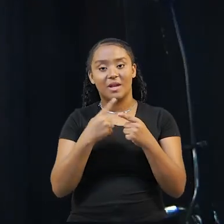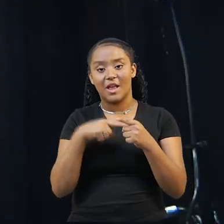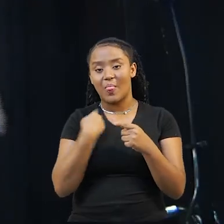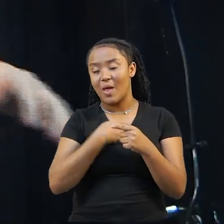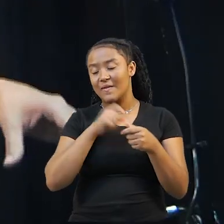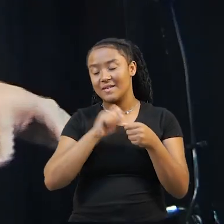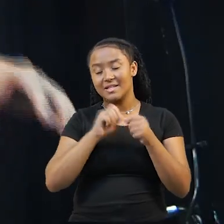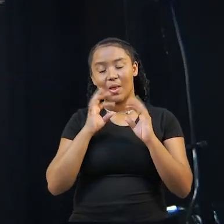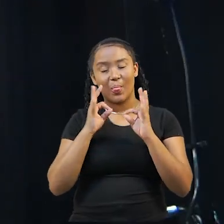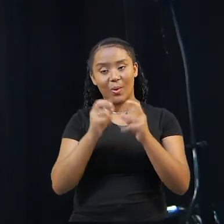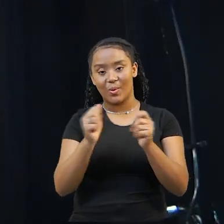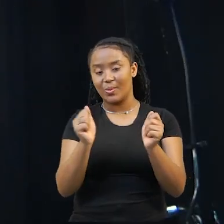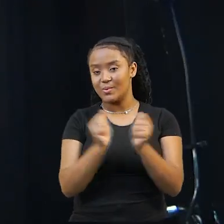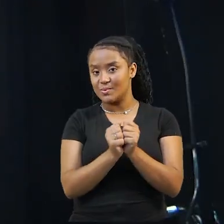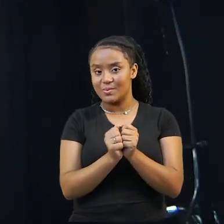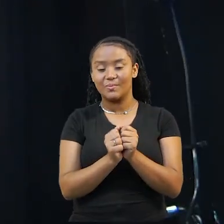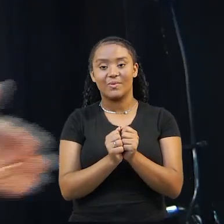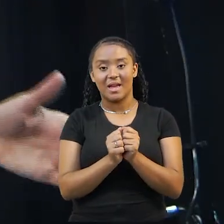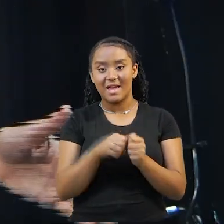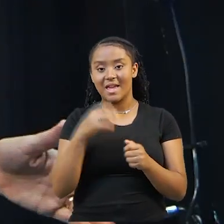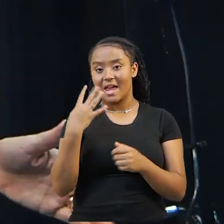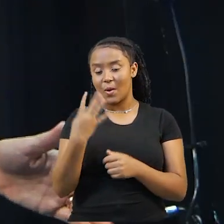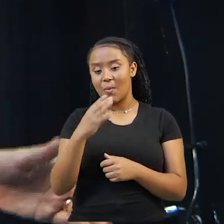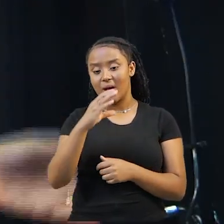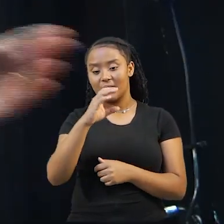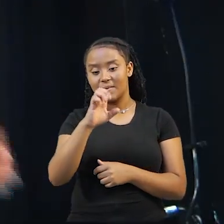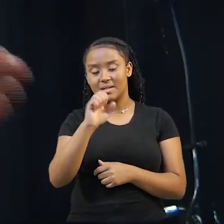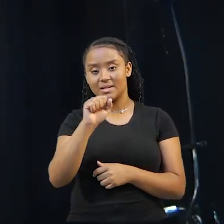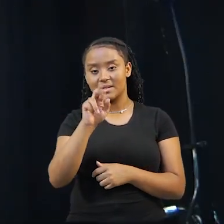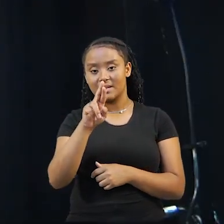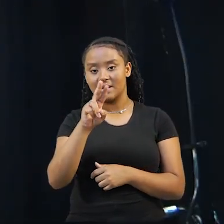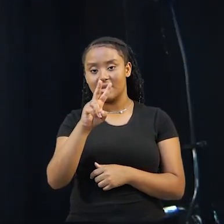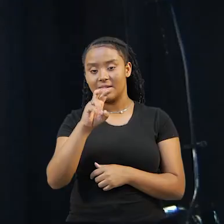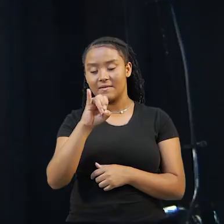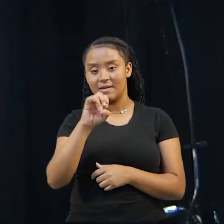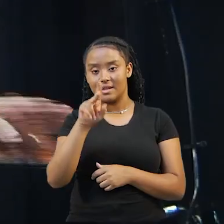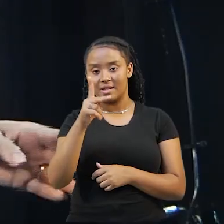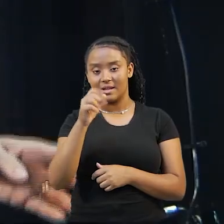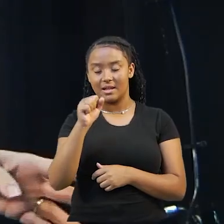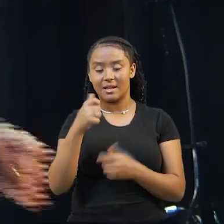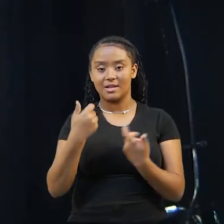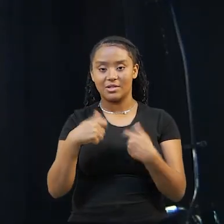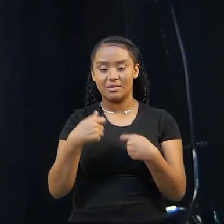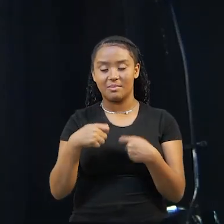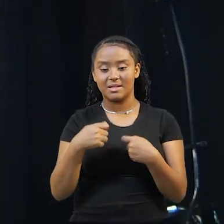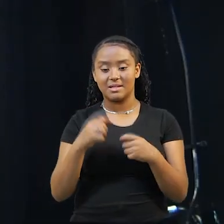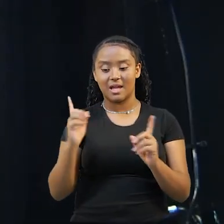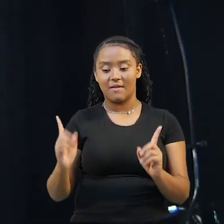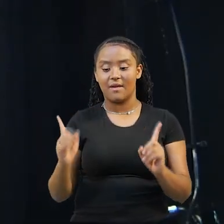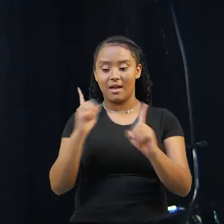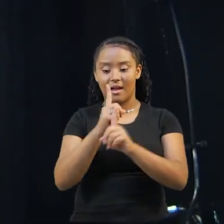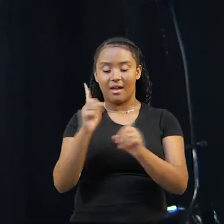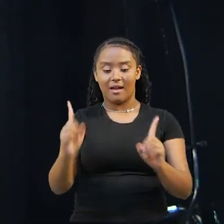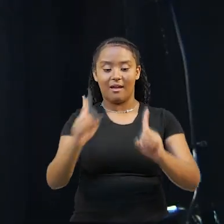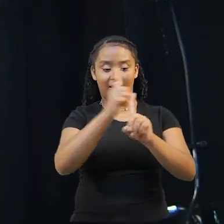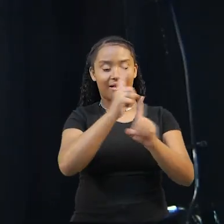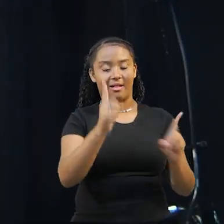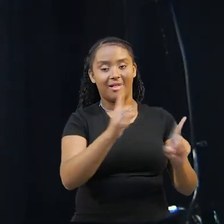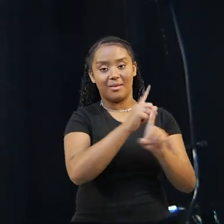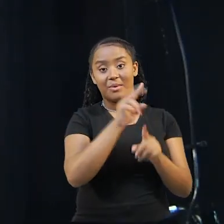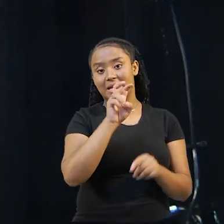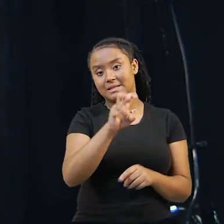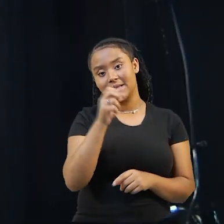gente estudava junto. E como eram 4 escrivaninhas, a gente tinha que revezar, porque éramos 5 meninas. Então a